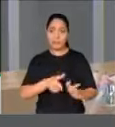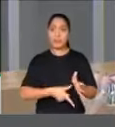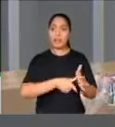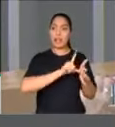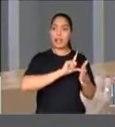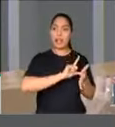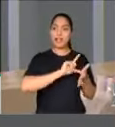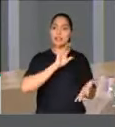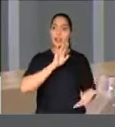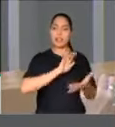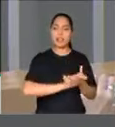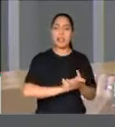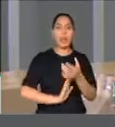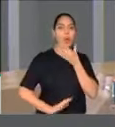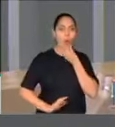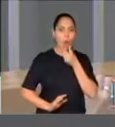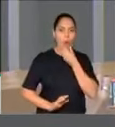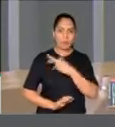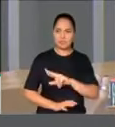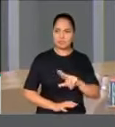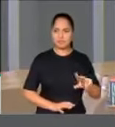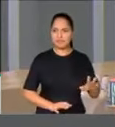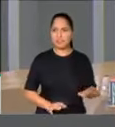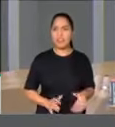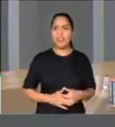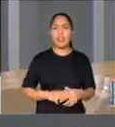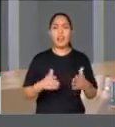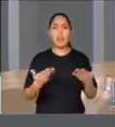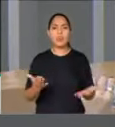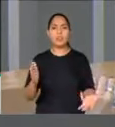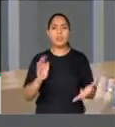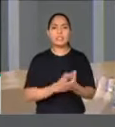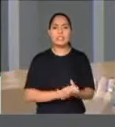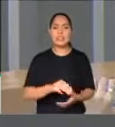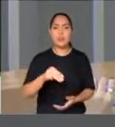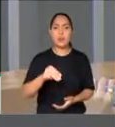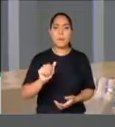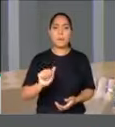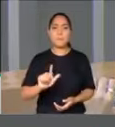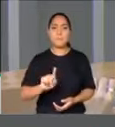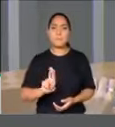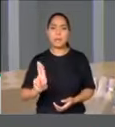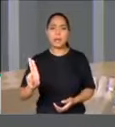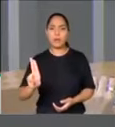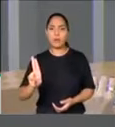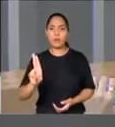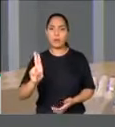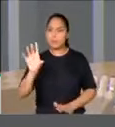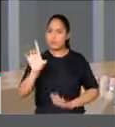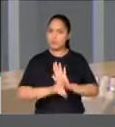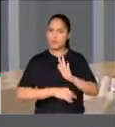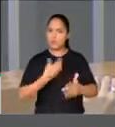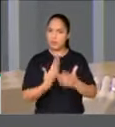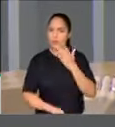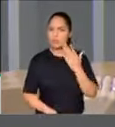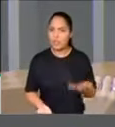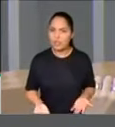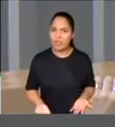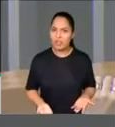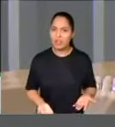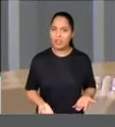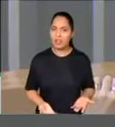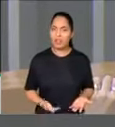casada com homens. E quando eu me casei com o Malu, eu perdi todos os meus direitos. Eu perdi o direito